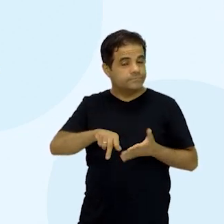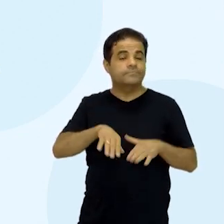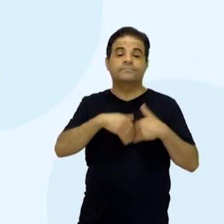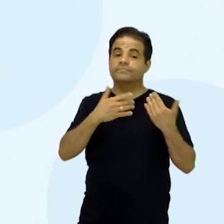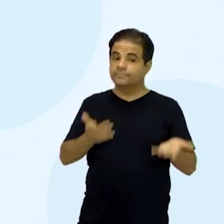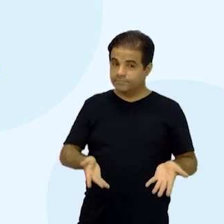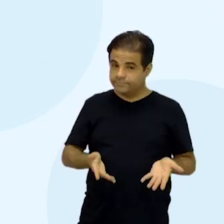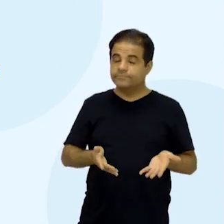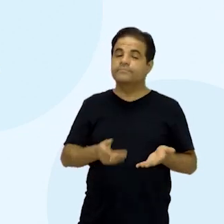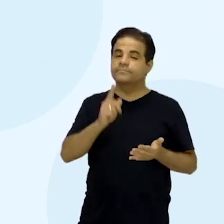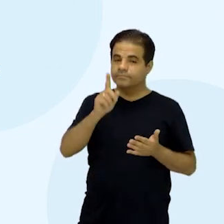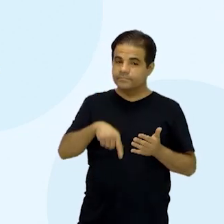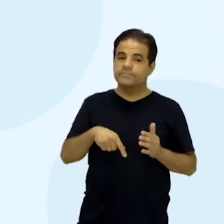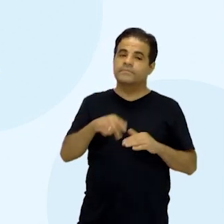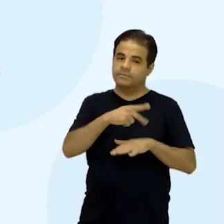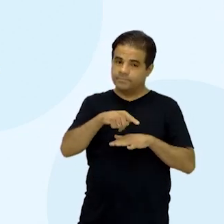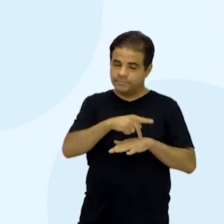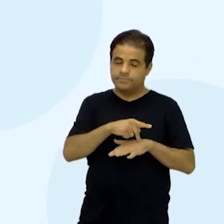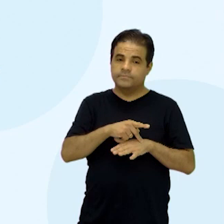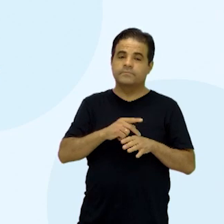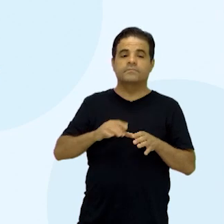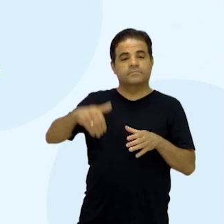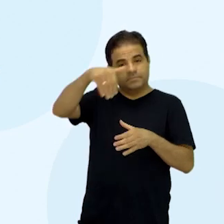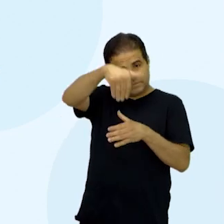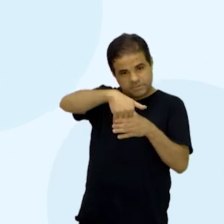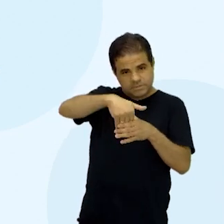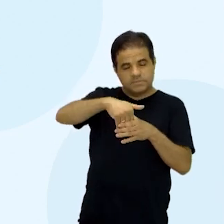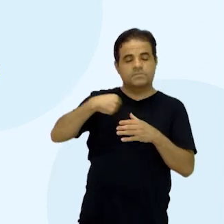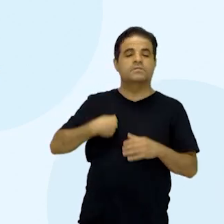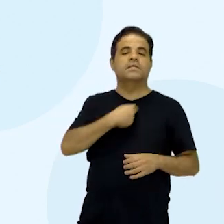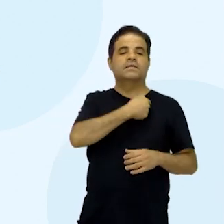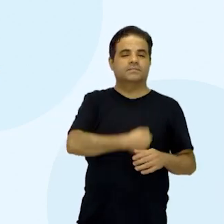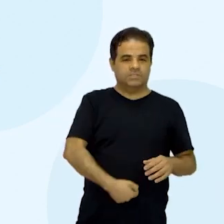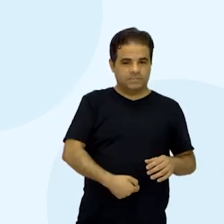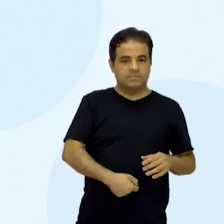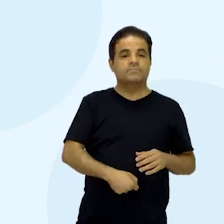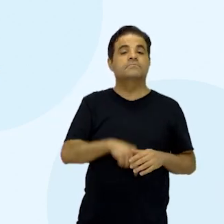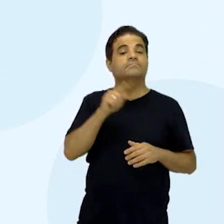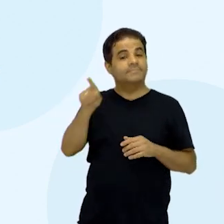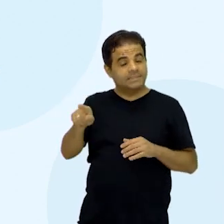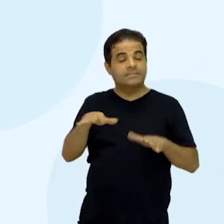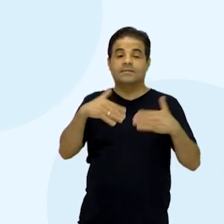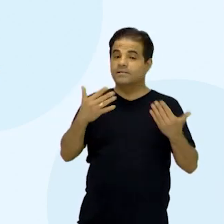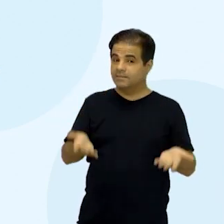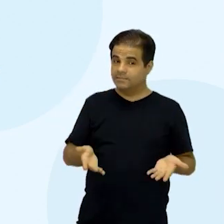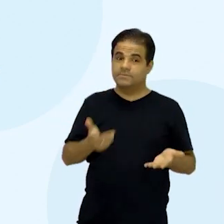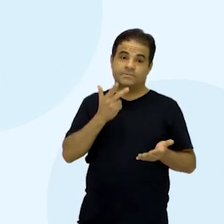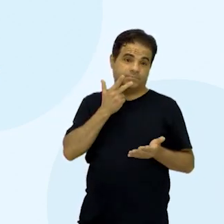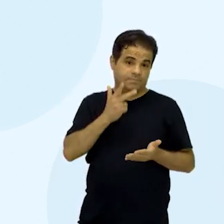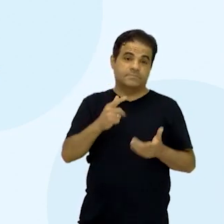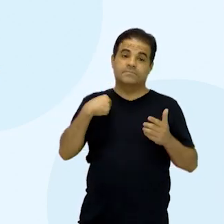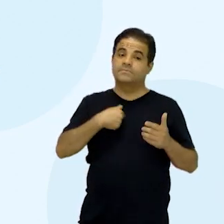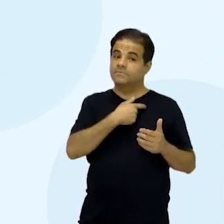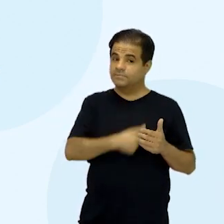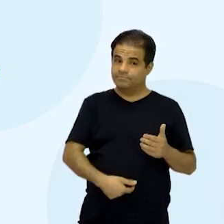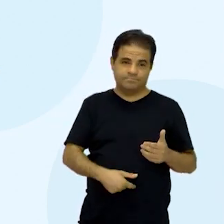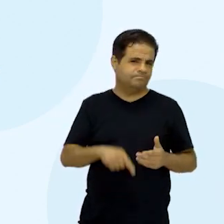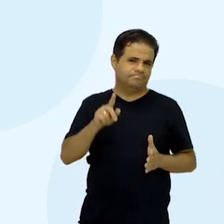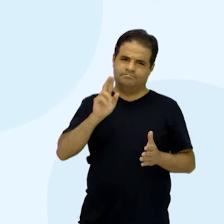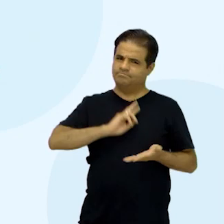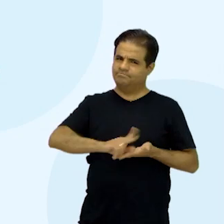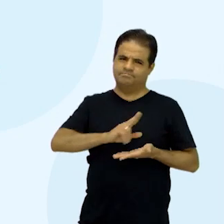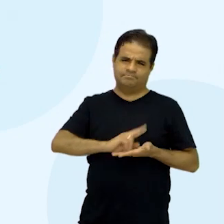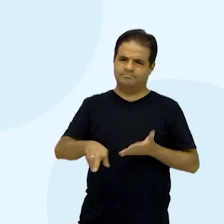uma cidade, né, não seria bem um país, é um distrito ali dentro da China, isso, né? Da China, mas, eu já falou de onde é, da China, então